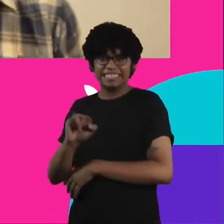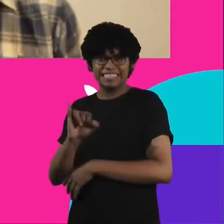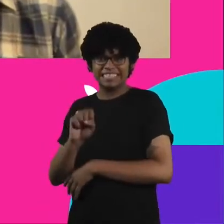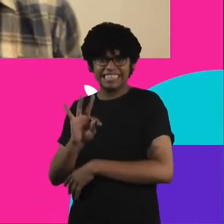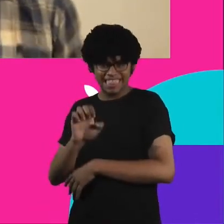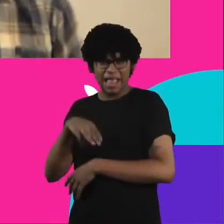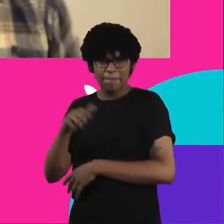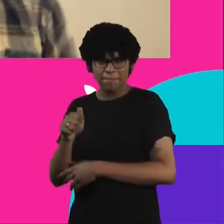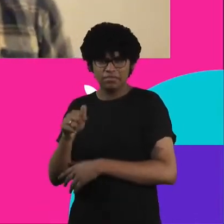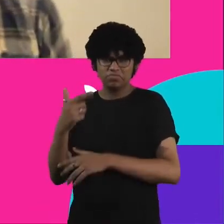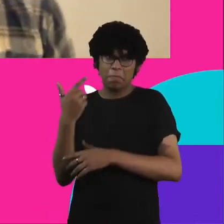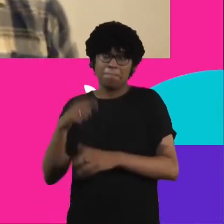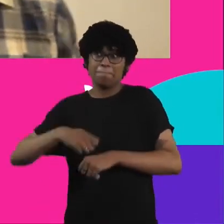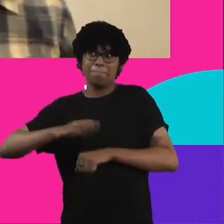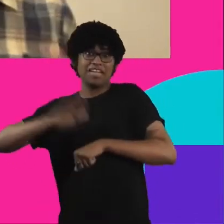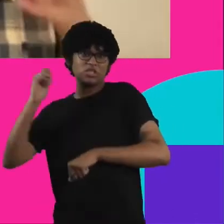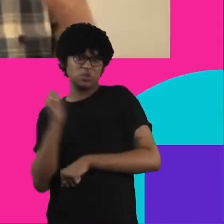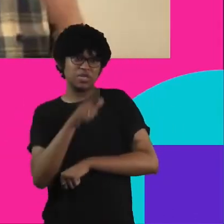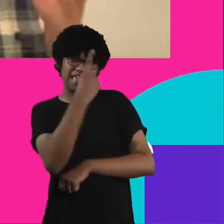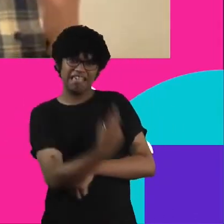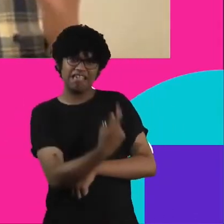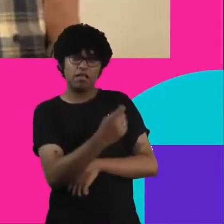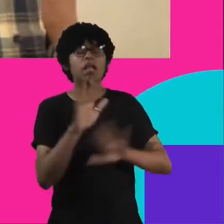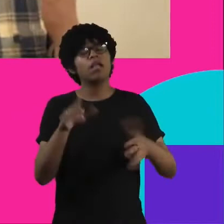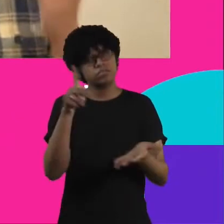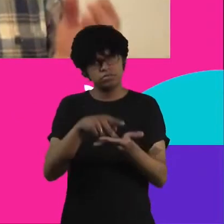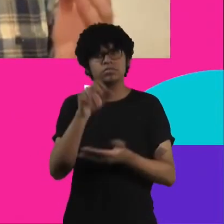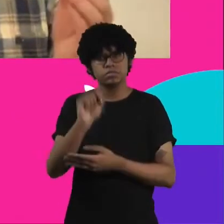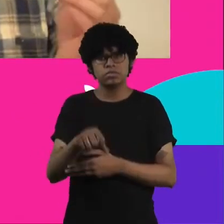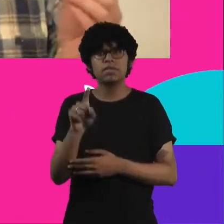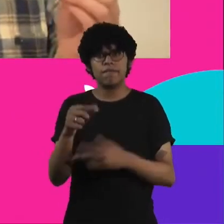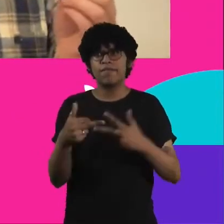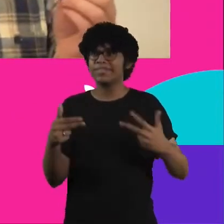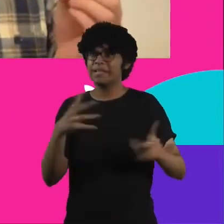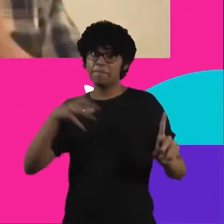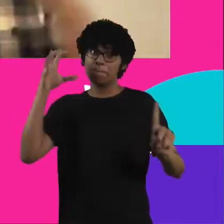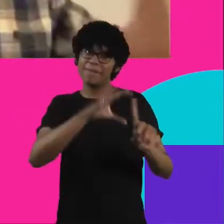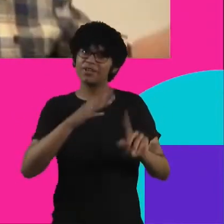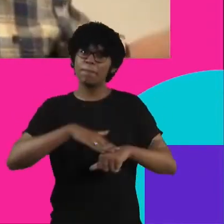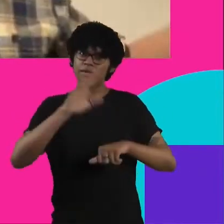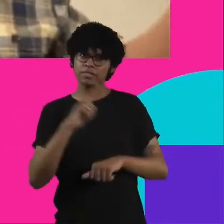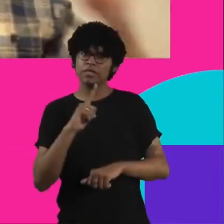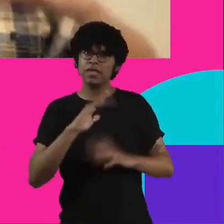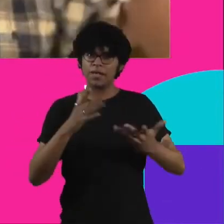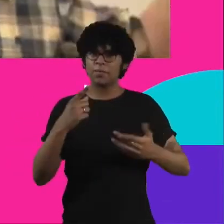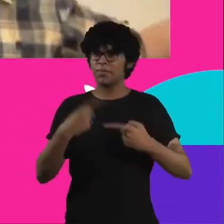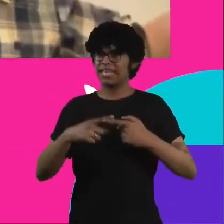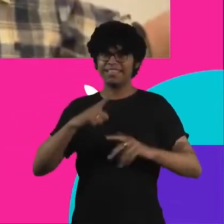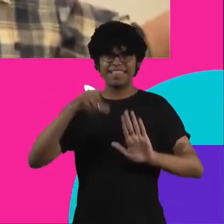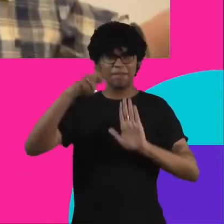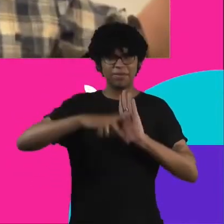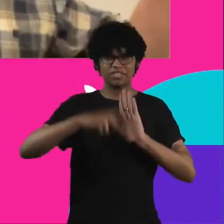agora e não em projetos individuais, certo? Exatamente, é isso que eu acho que vai ter o maior poder, porque nós temos